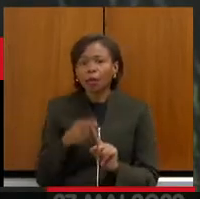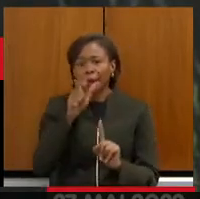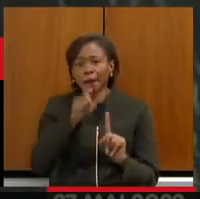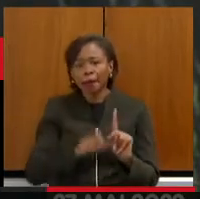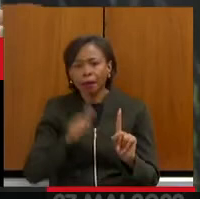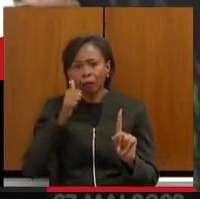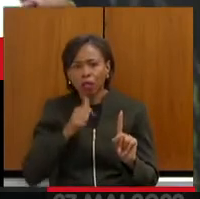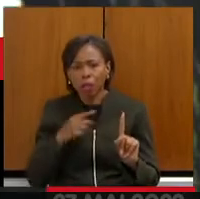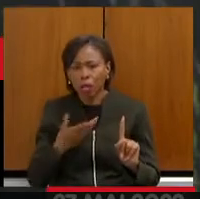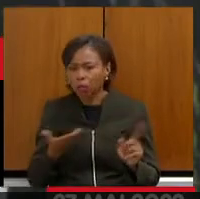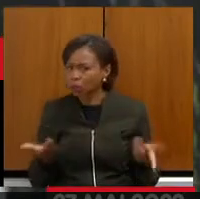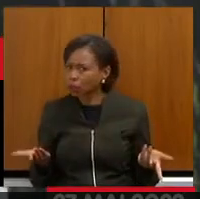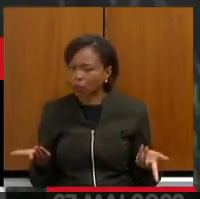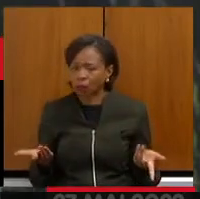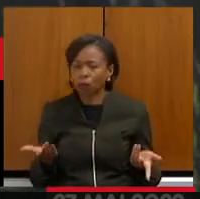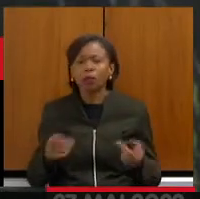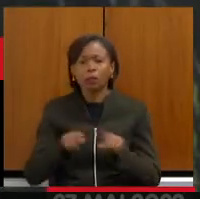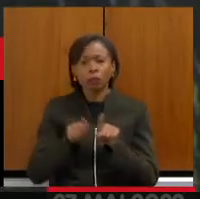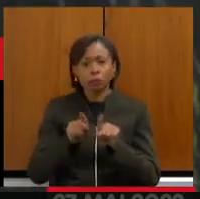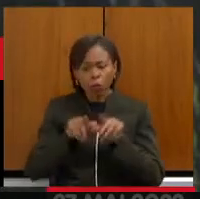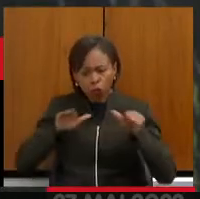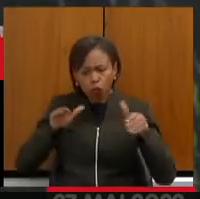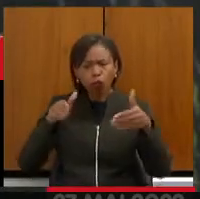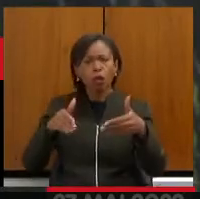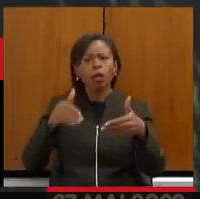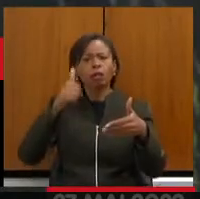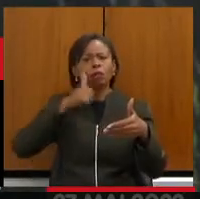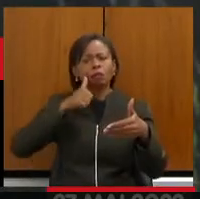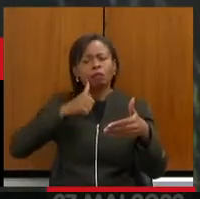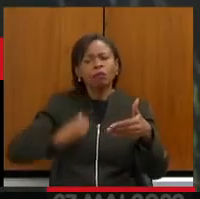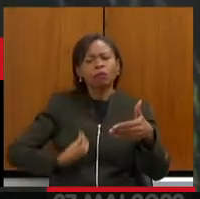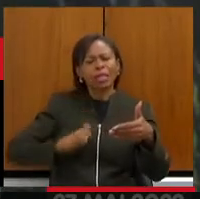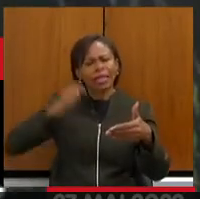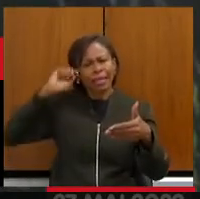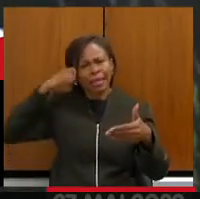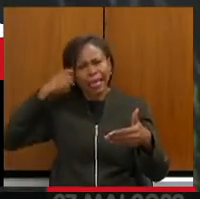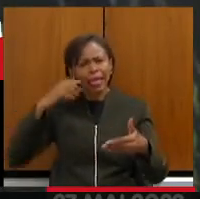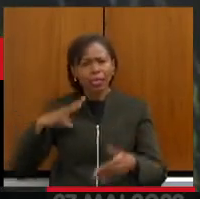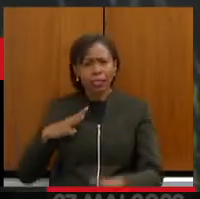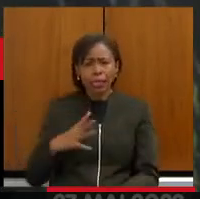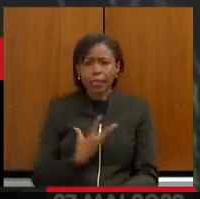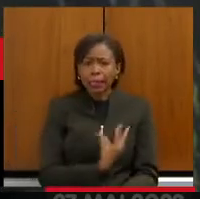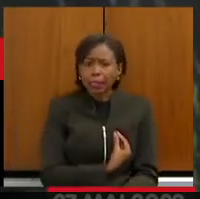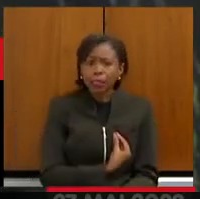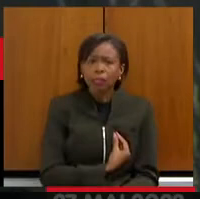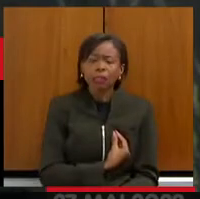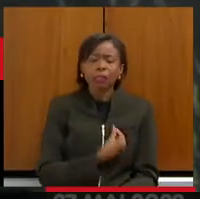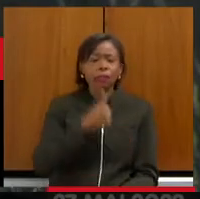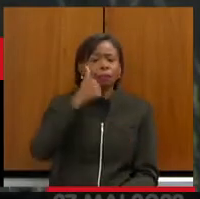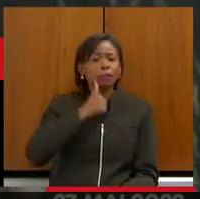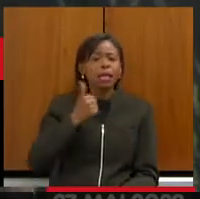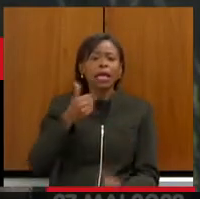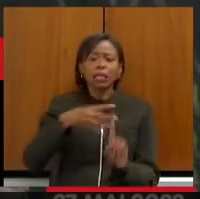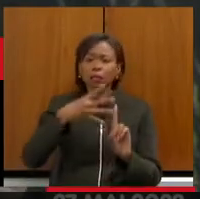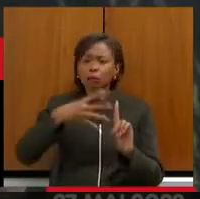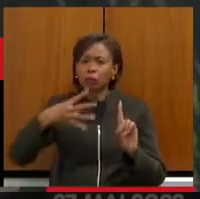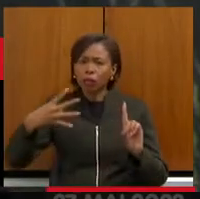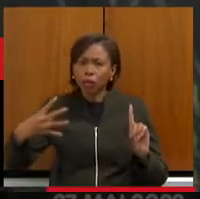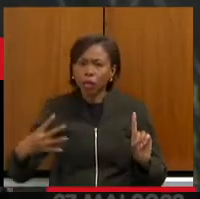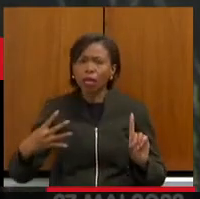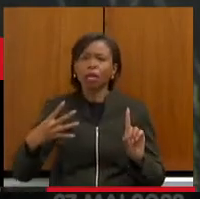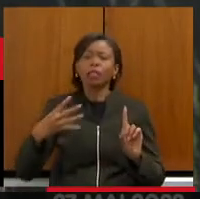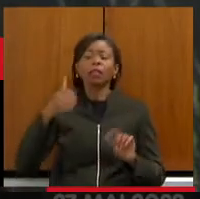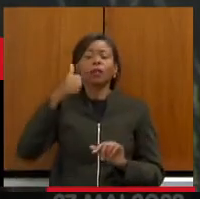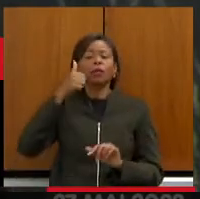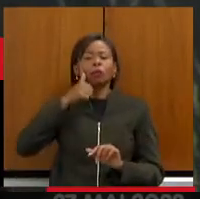pela vida das mulheres negras pelas vidas das mulheres trans pelas vidas das mulheres LGBT que ia mais